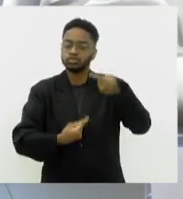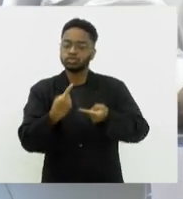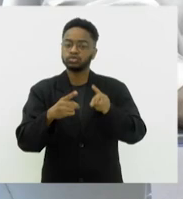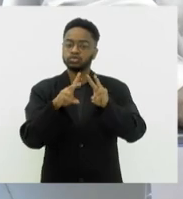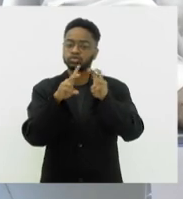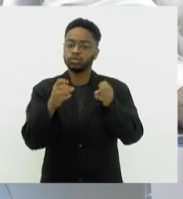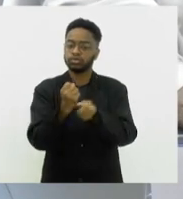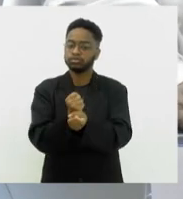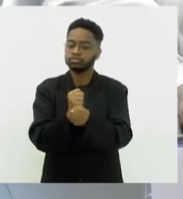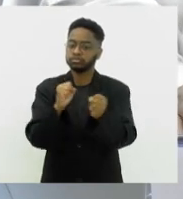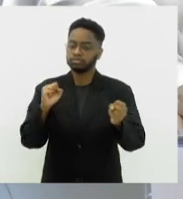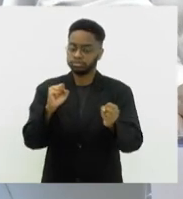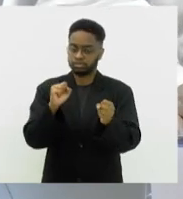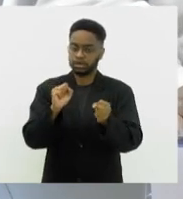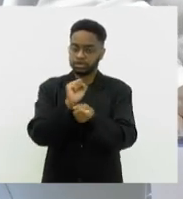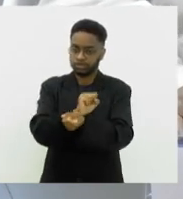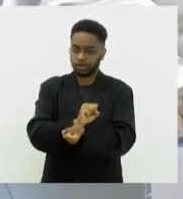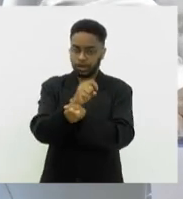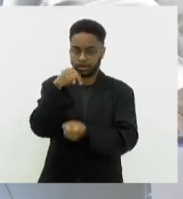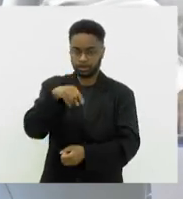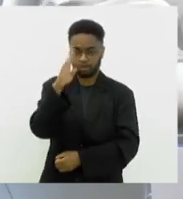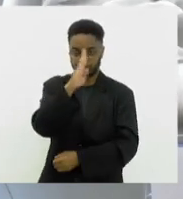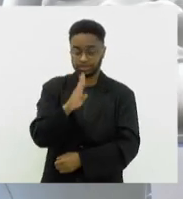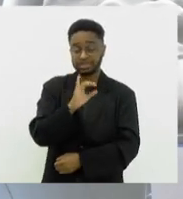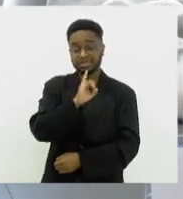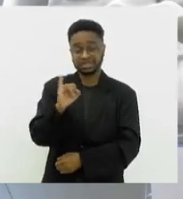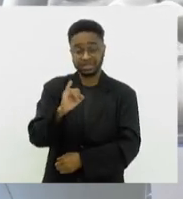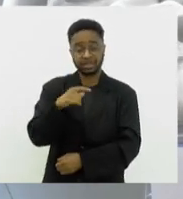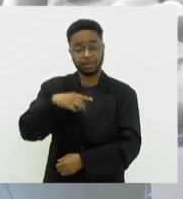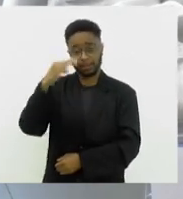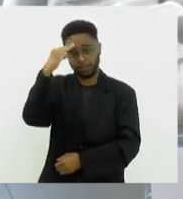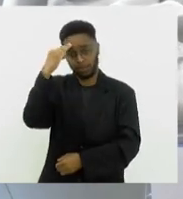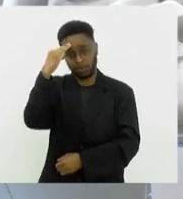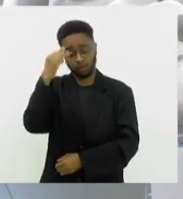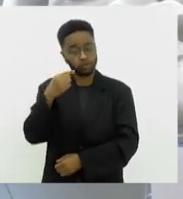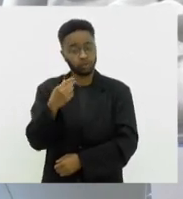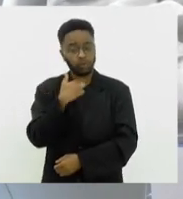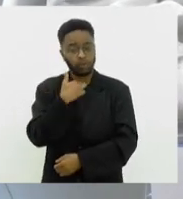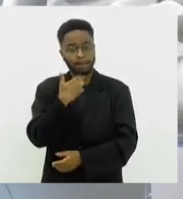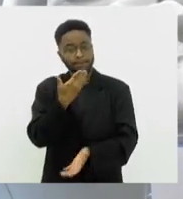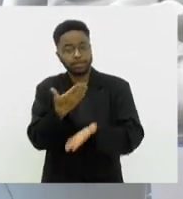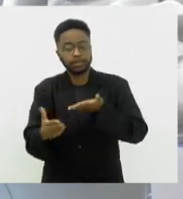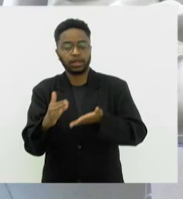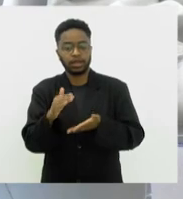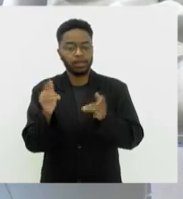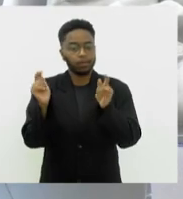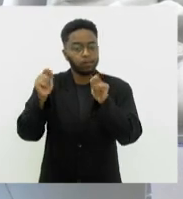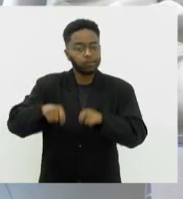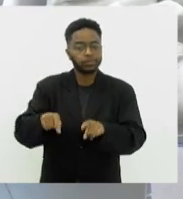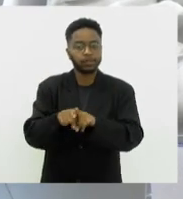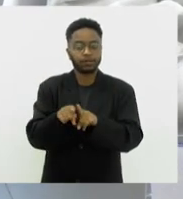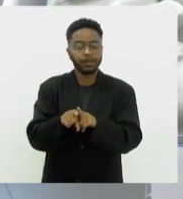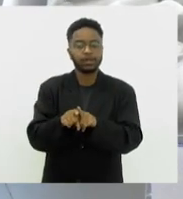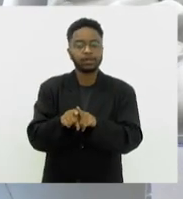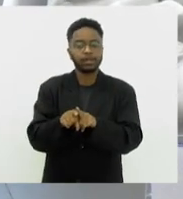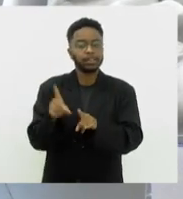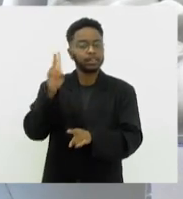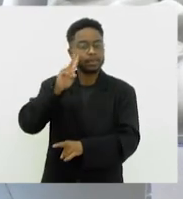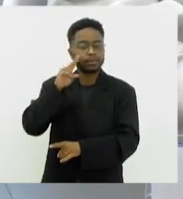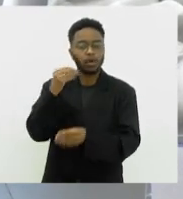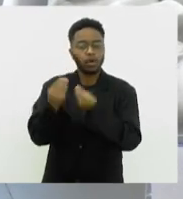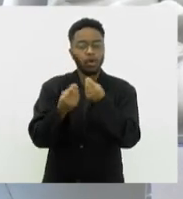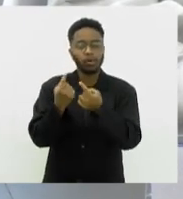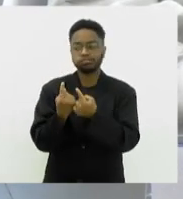Brasil Então quem tem memória não perde a possibilidade também de revisitar o o histórico